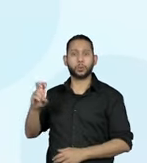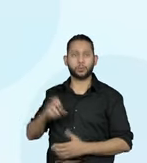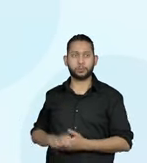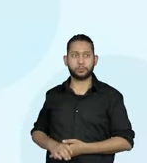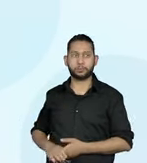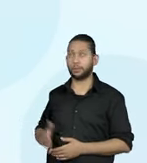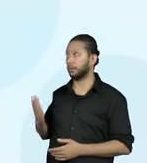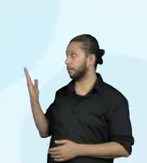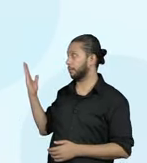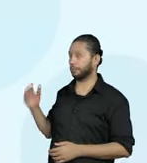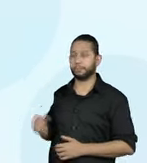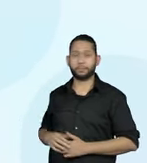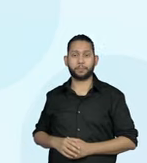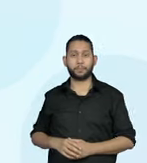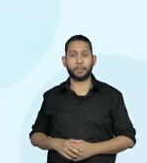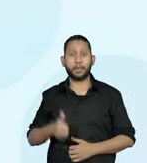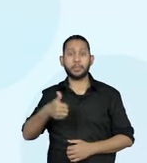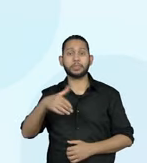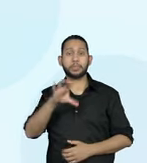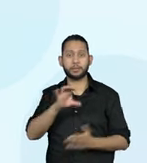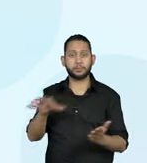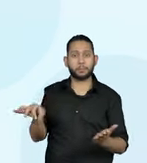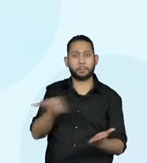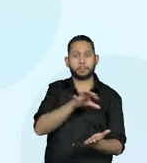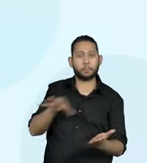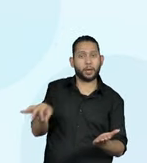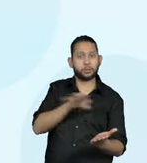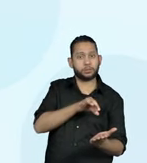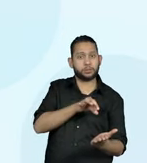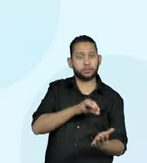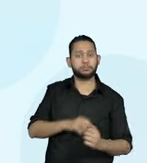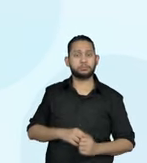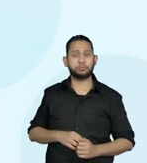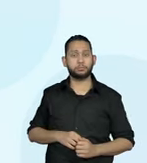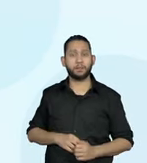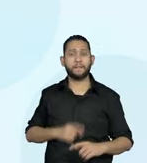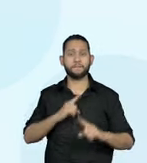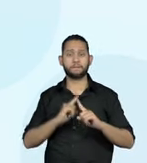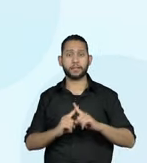10 páginas, certo? Vezes 5 quadrinhos.